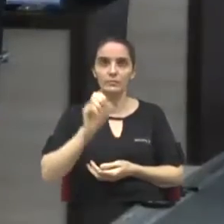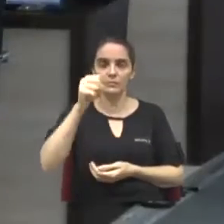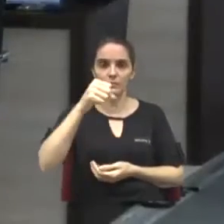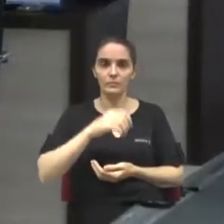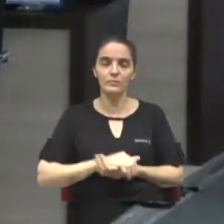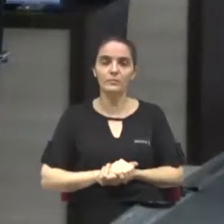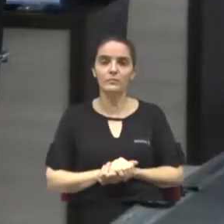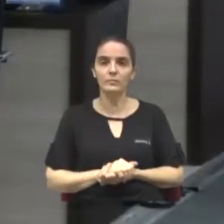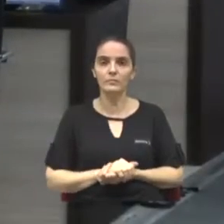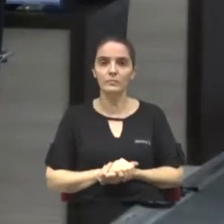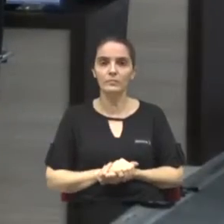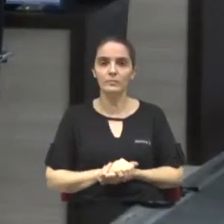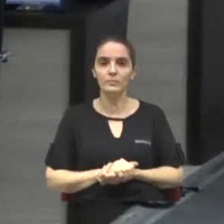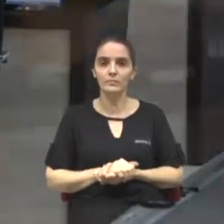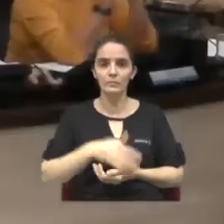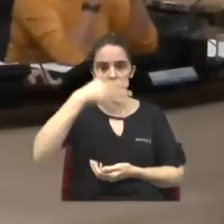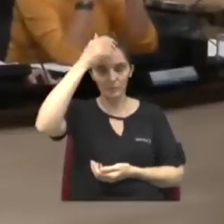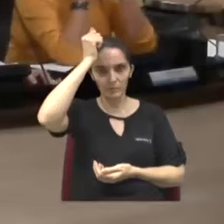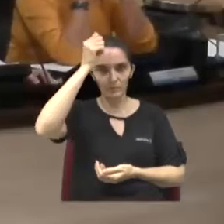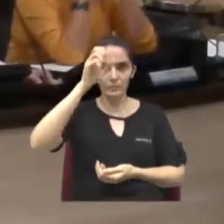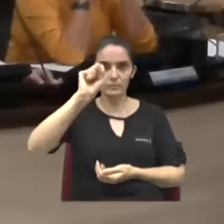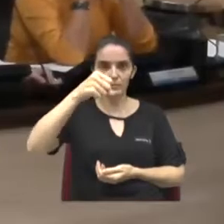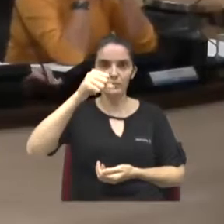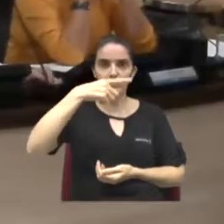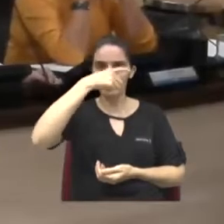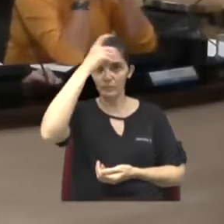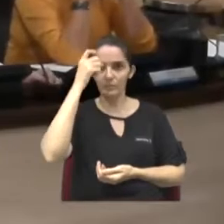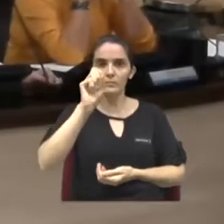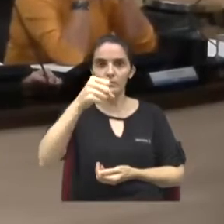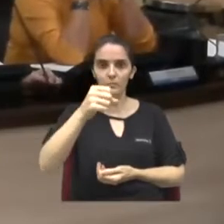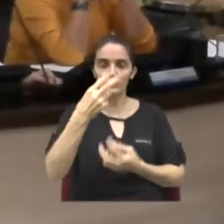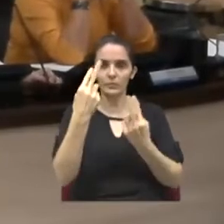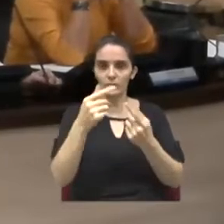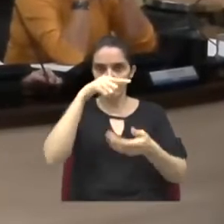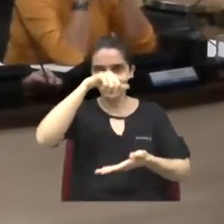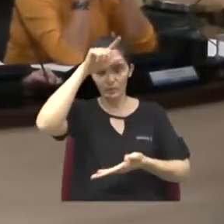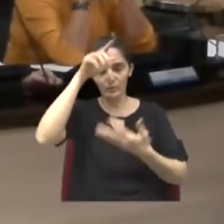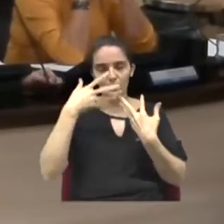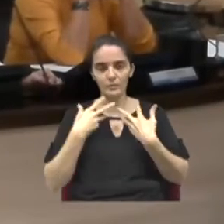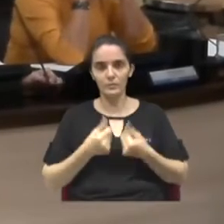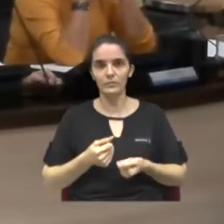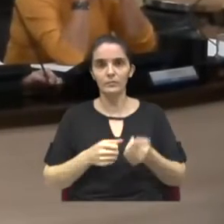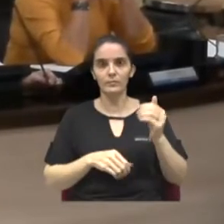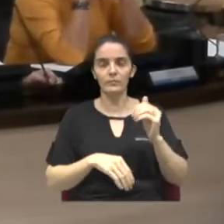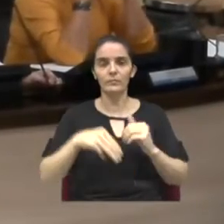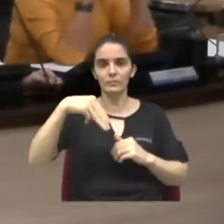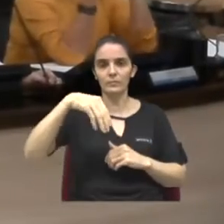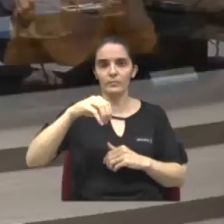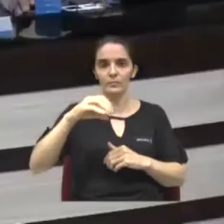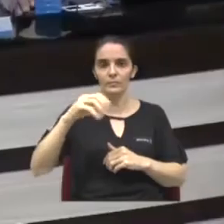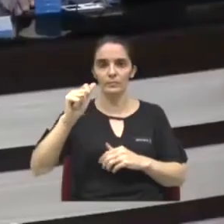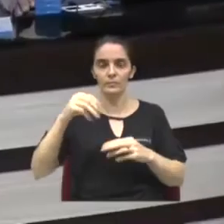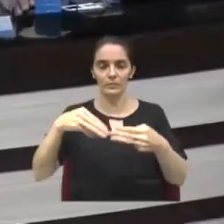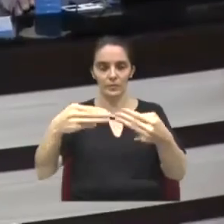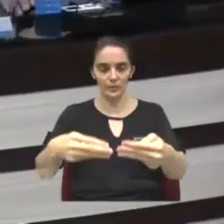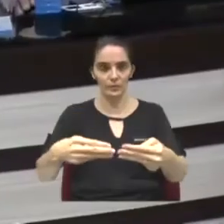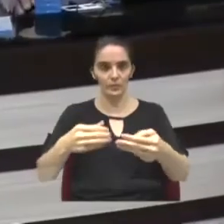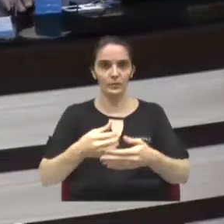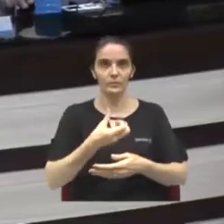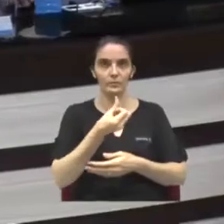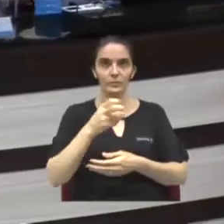Sim. Sim. Opa. Vereador Toninho Sim. Franco, vereador Marco Xavier. Sim. Conforme deliberado pelos líderes, vamos ler a moção agora, vereador Jorge,